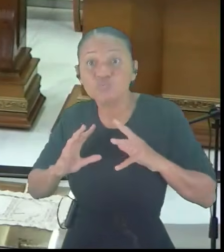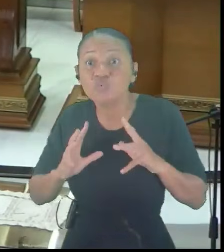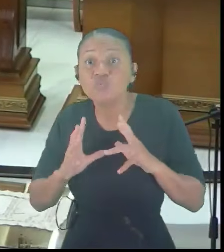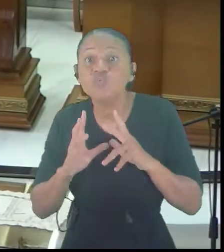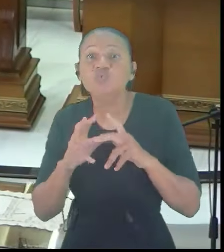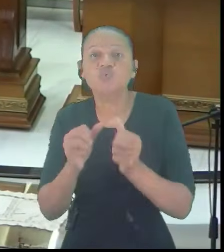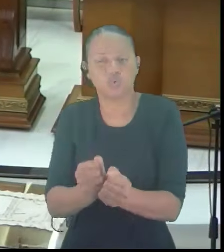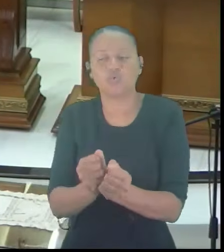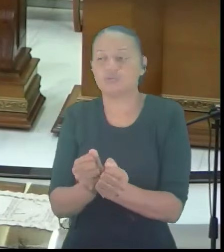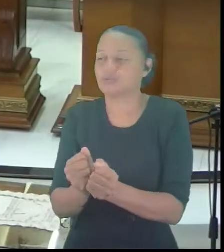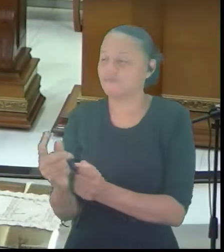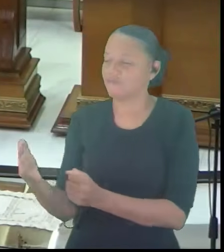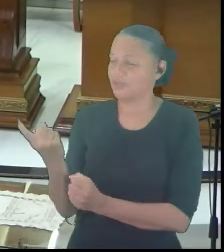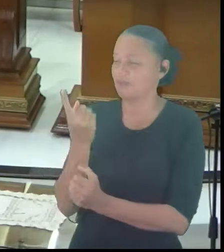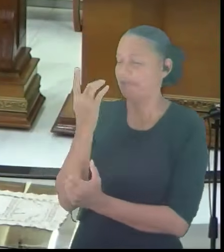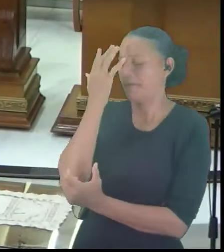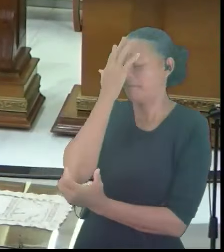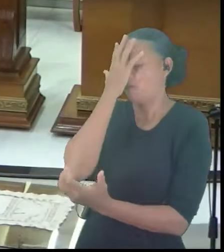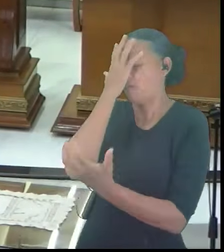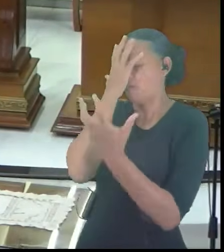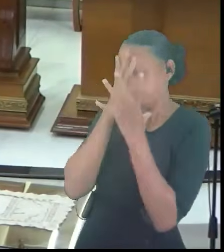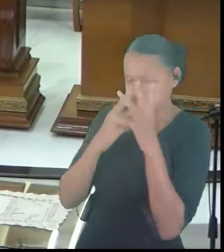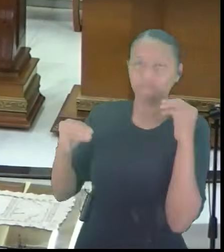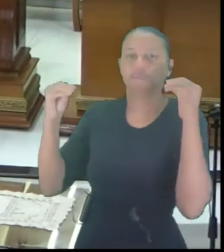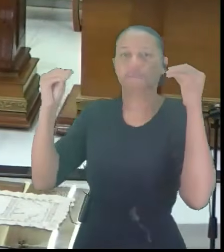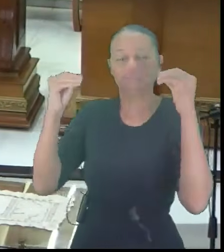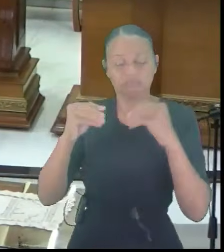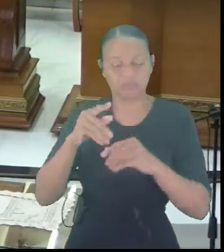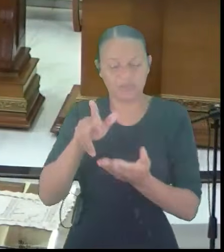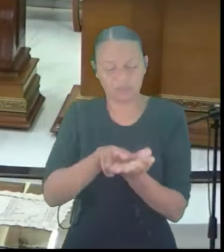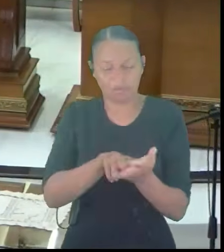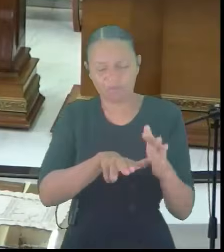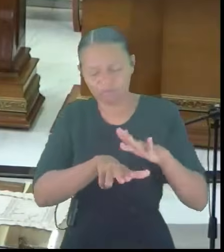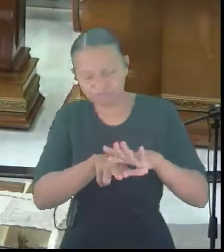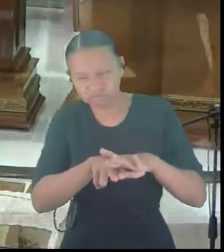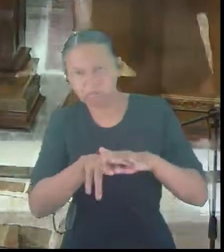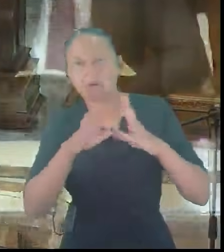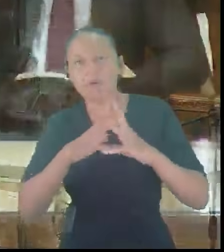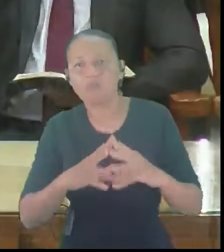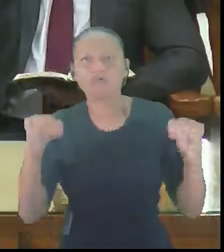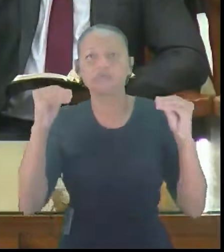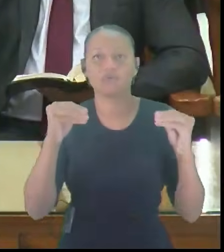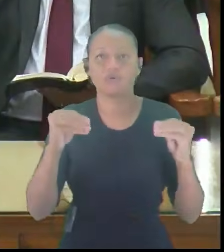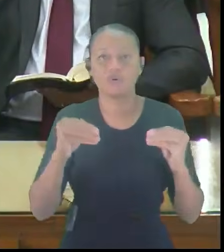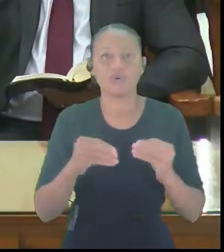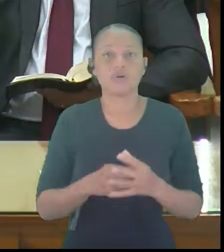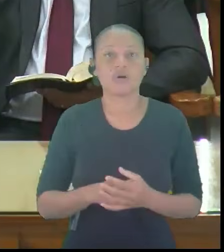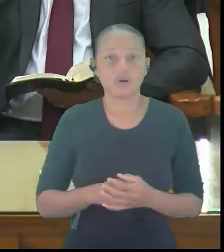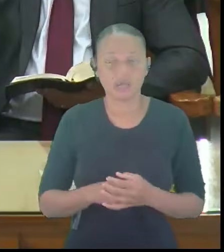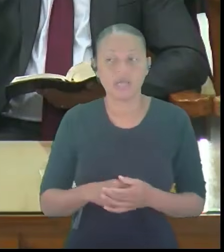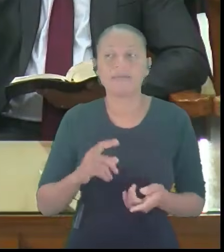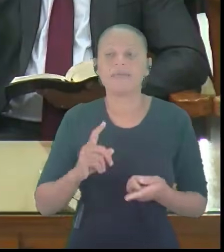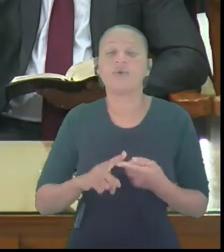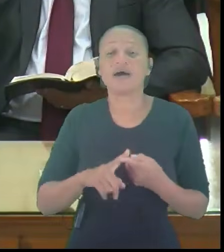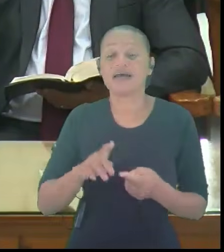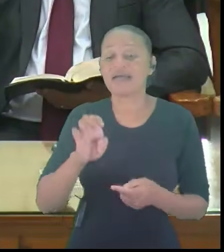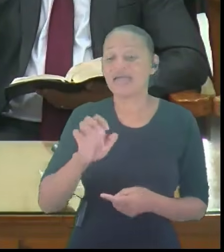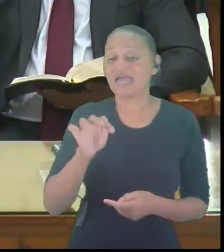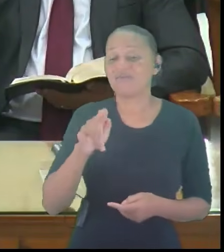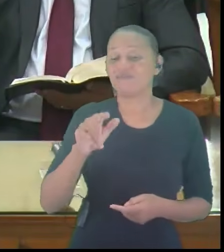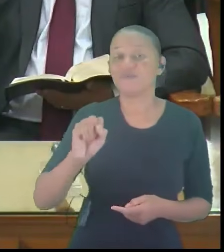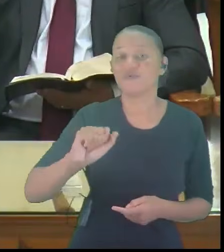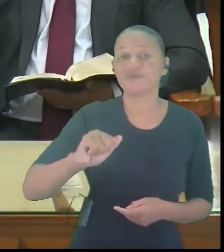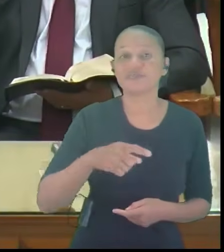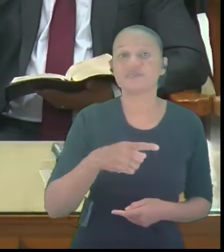todos eram curados. Aqui era curado por efusão. O que é efusão? O que é